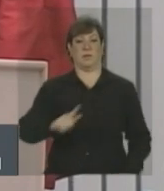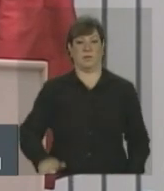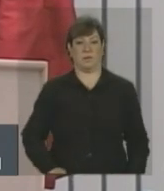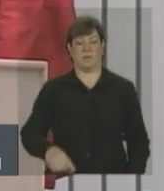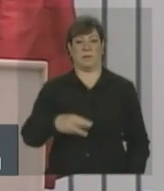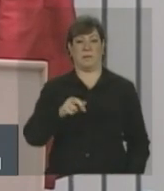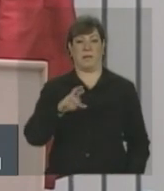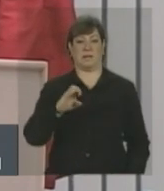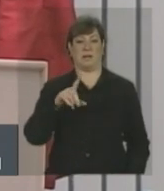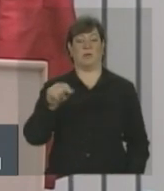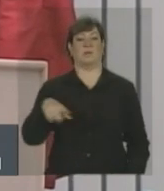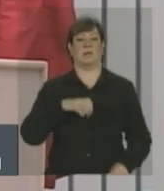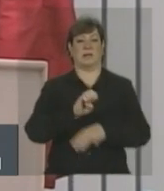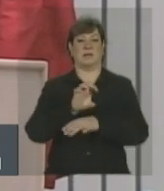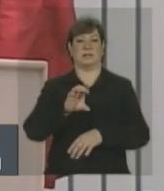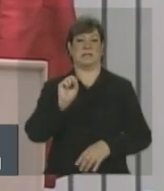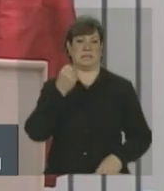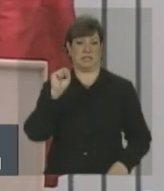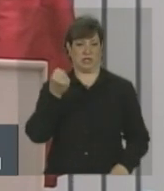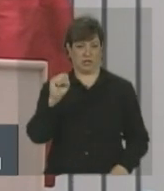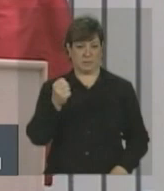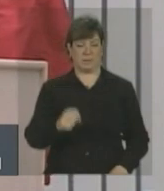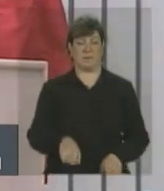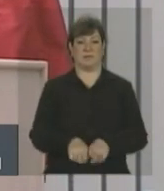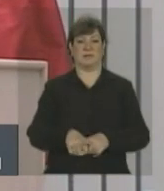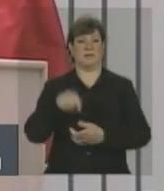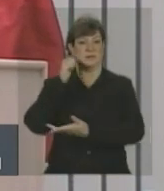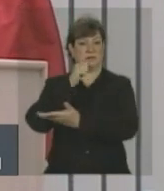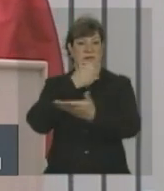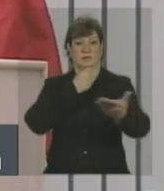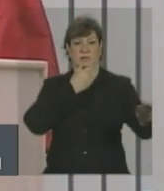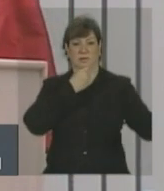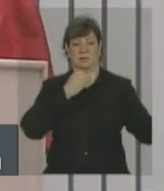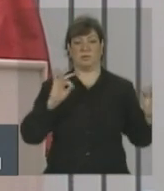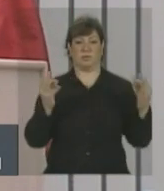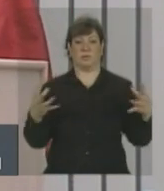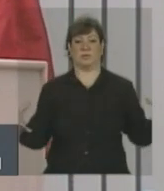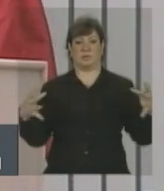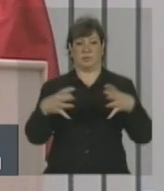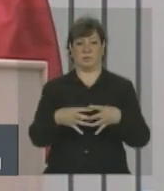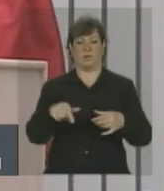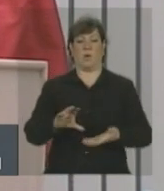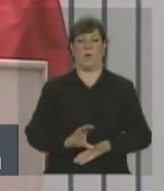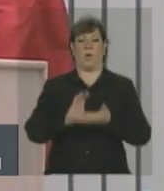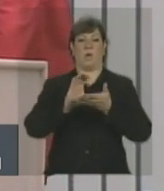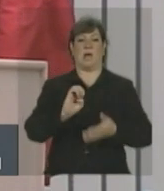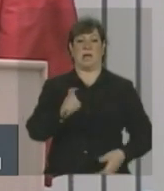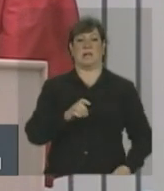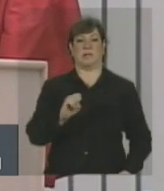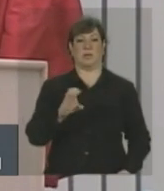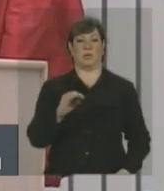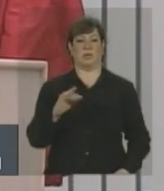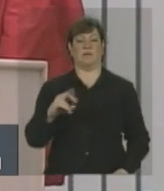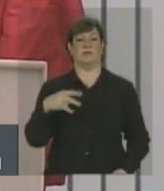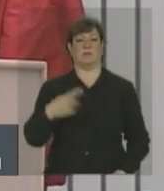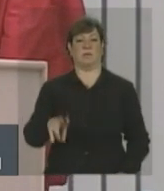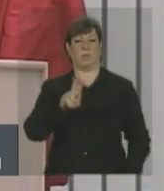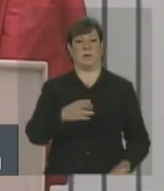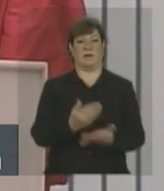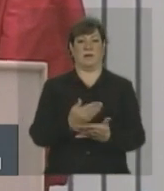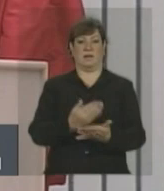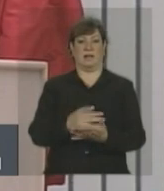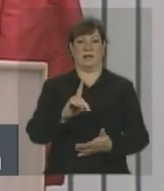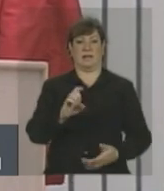Chagas, do Estado de Sergipe. Senhoras e senhores, integrantes do Conselho Executivo da Universidade de